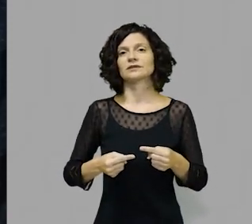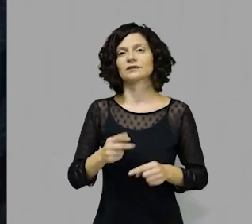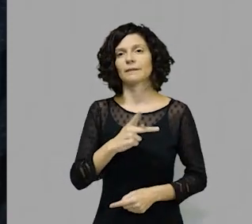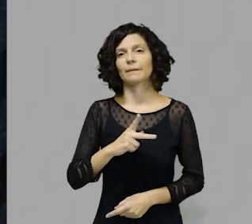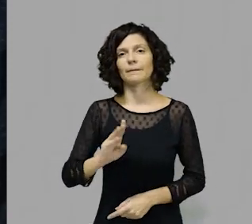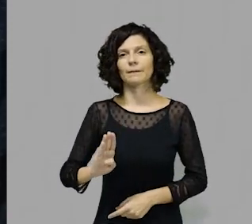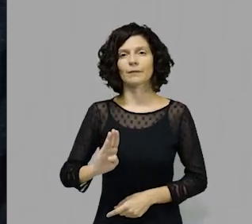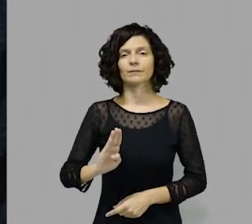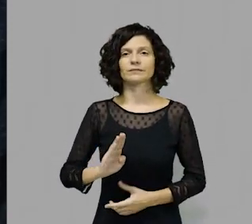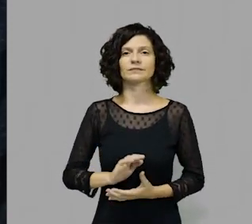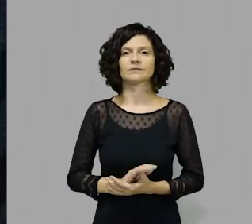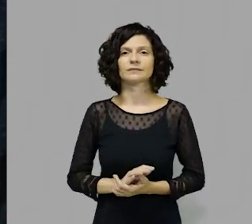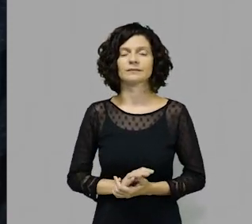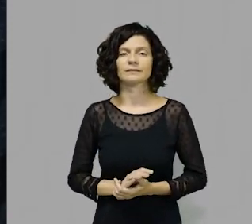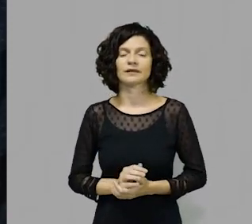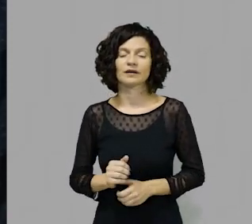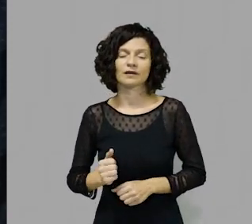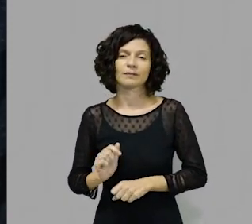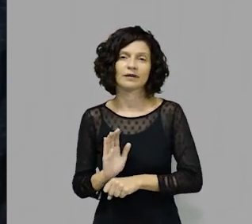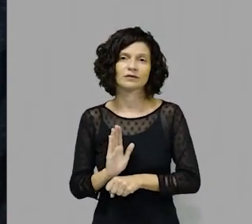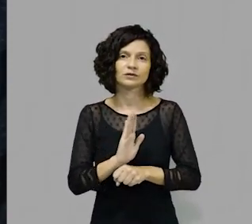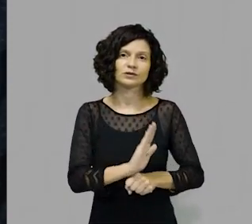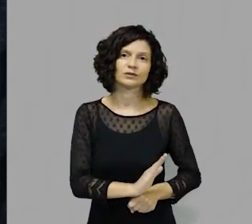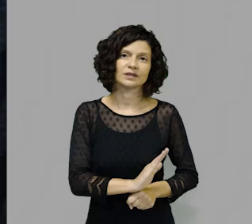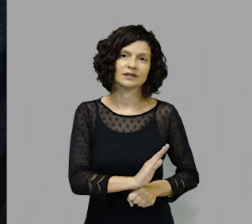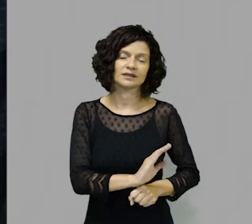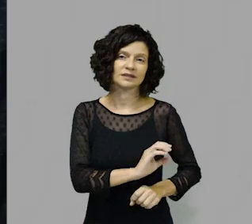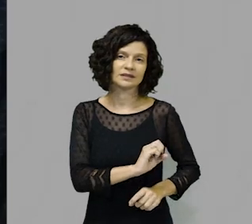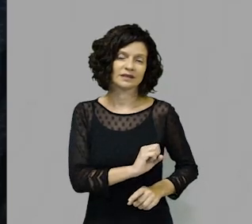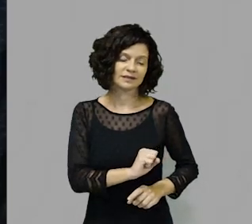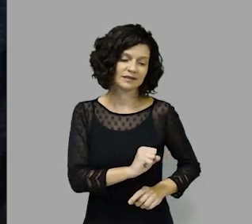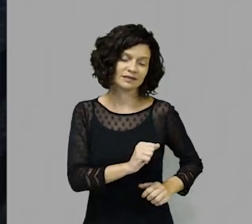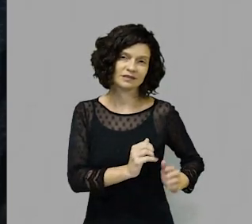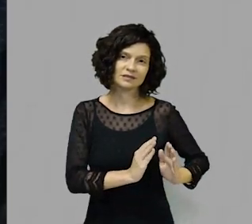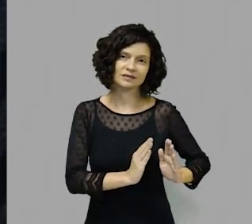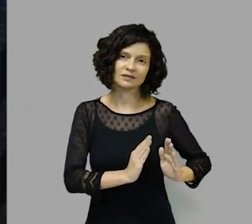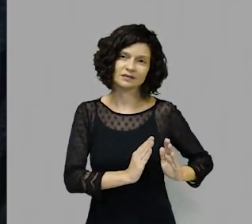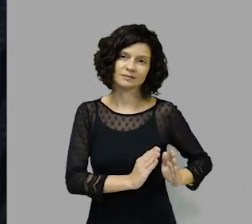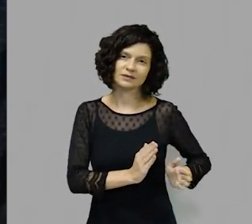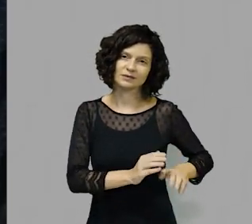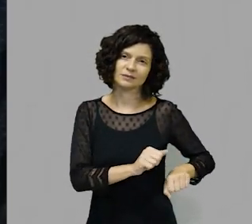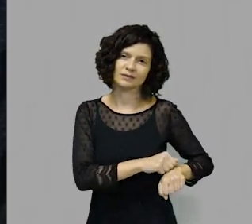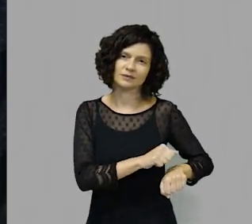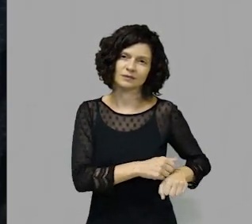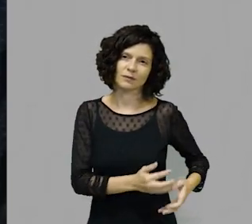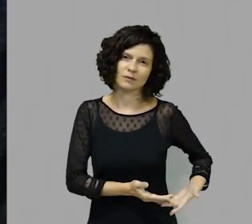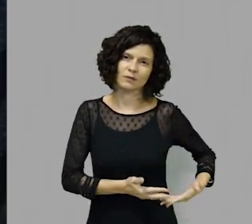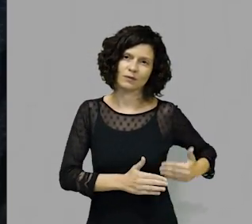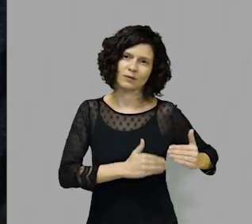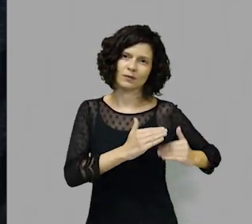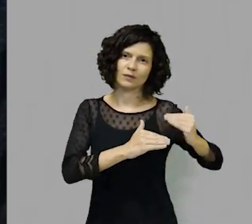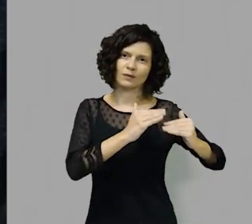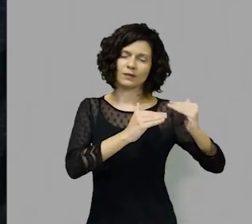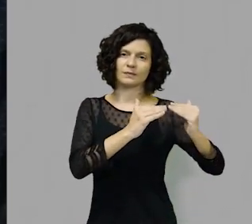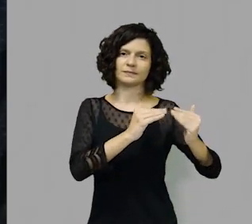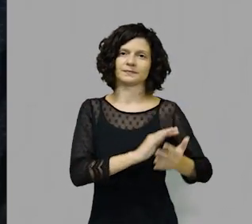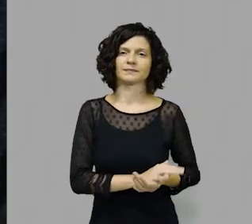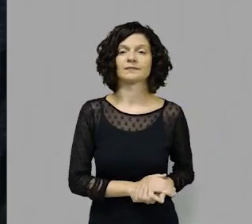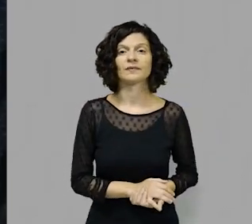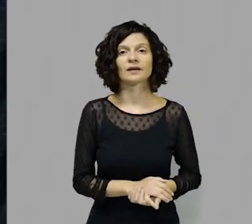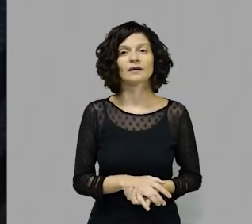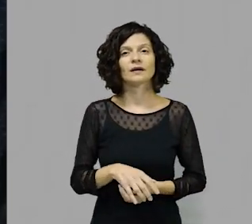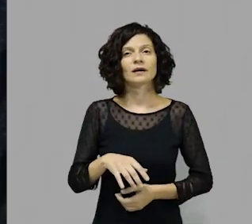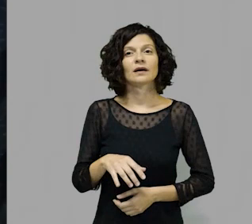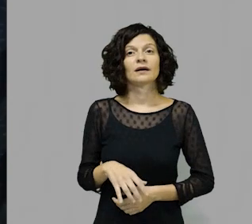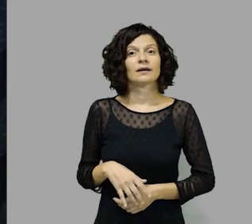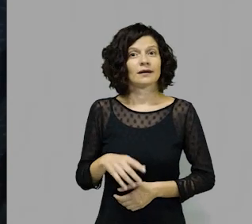também à transferência de renda, seja essa transferência de forma direta ou de forma indireta. Eu espero que tu tenha anotado tudo isso, viu? Porque